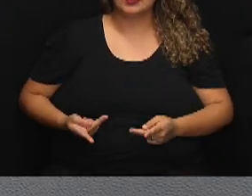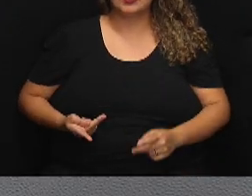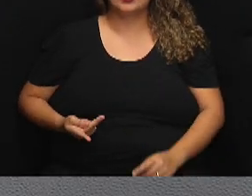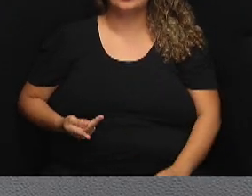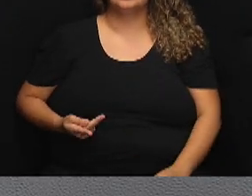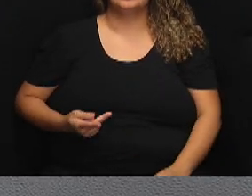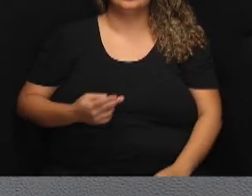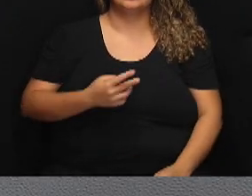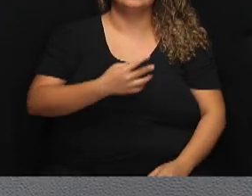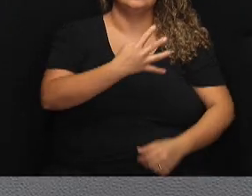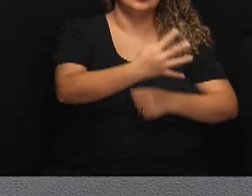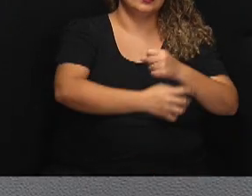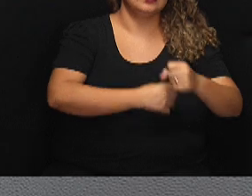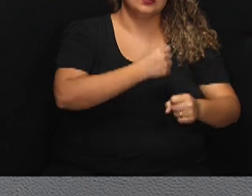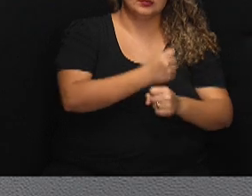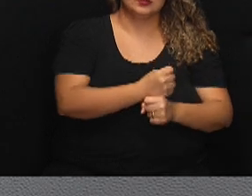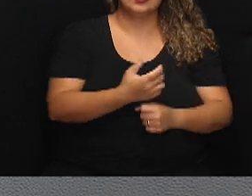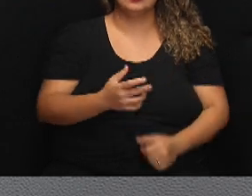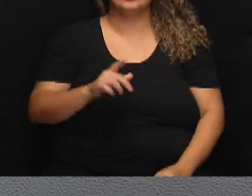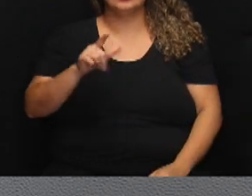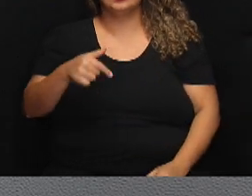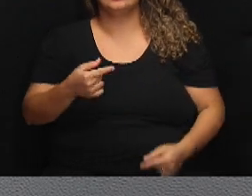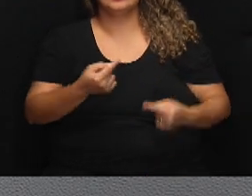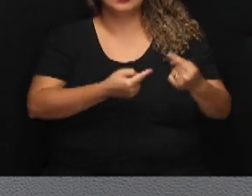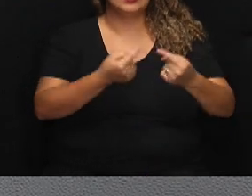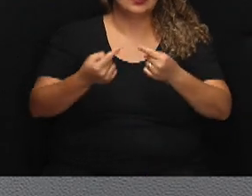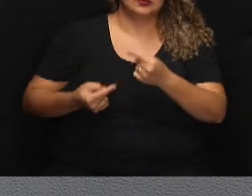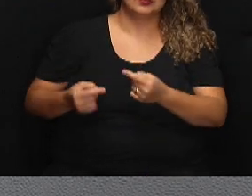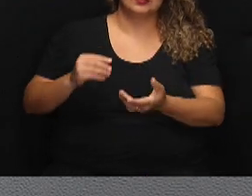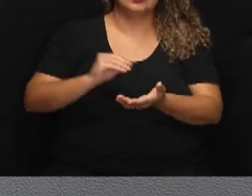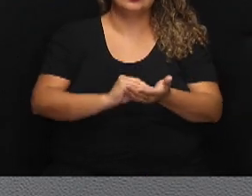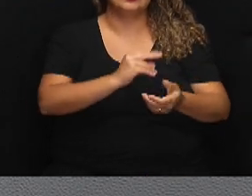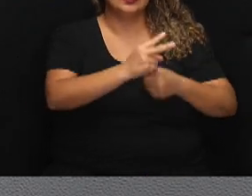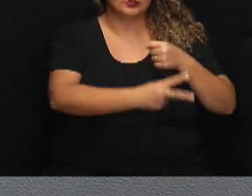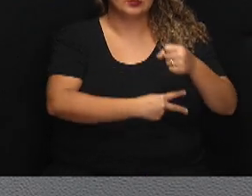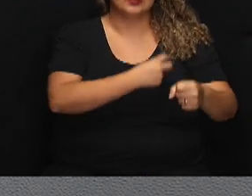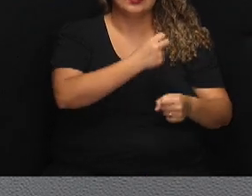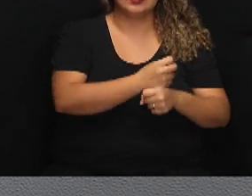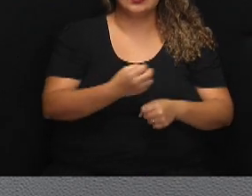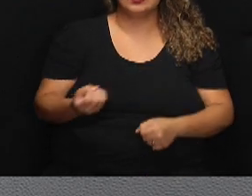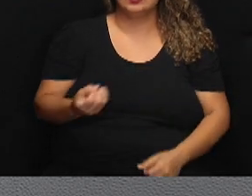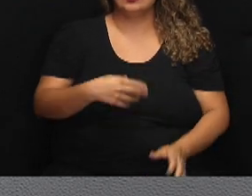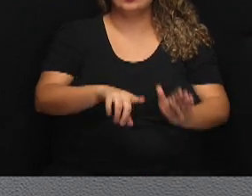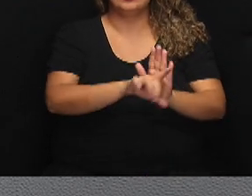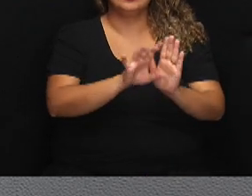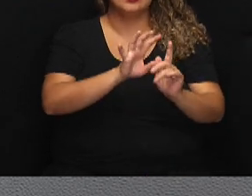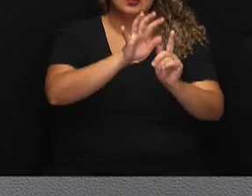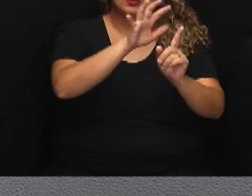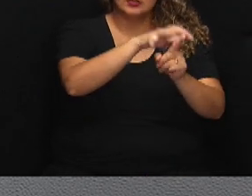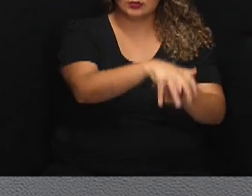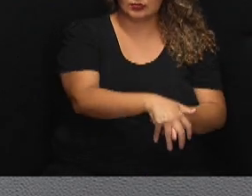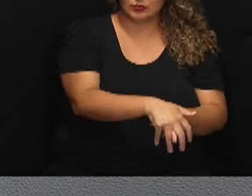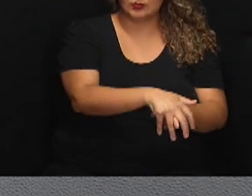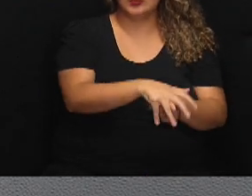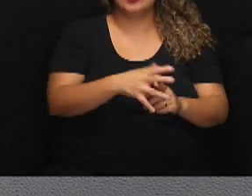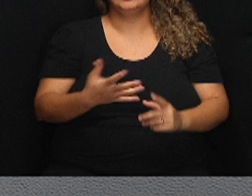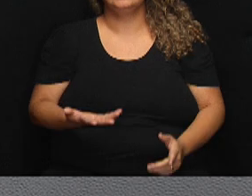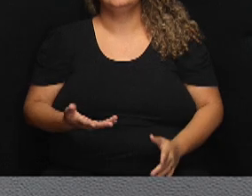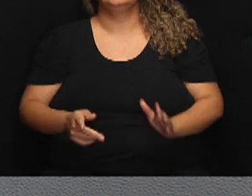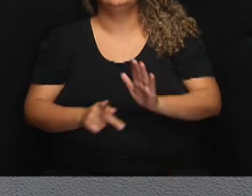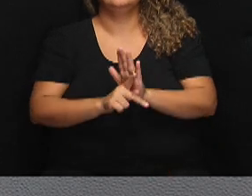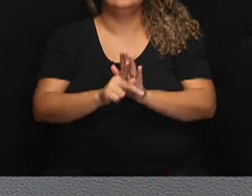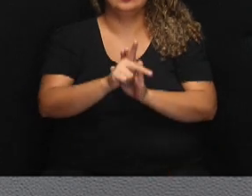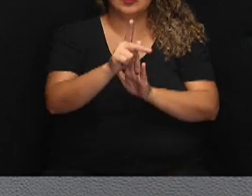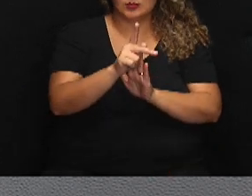os 4 primeiros anos. A gente discutiu no último biênio a nova lei do bullying, a gente criou protocolos com relação a